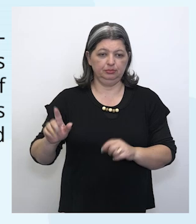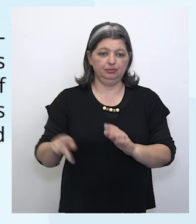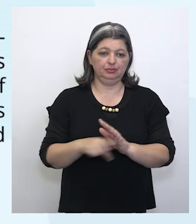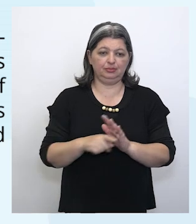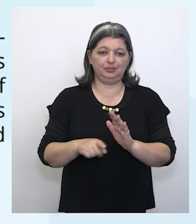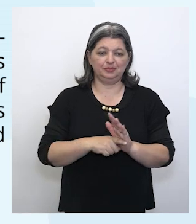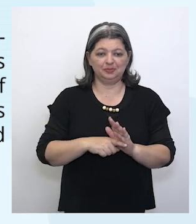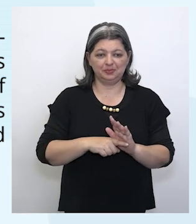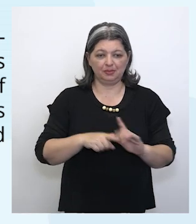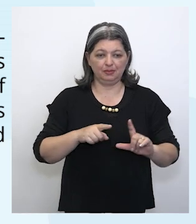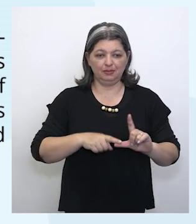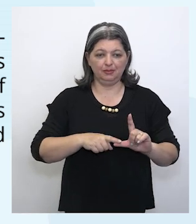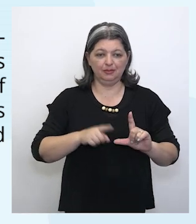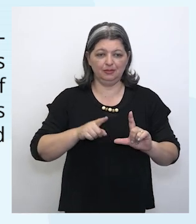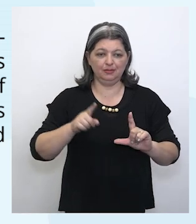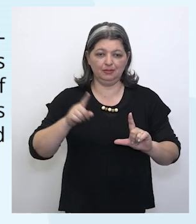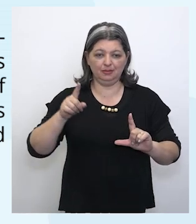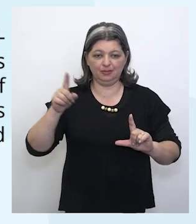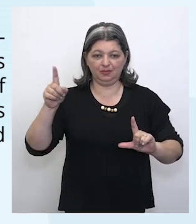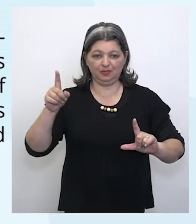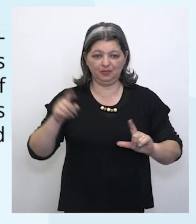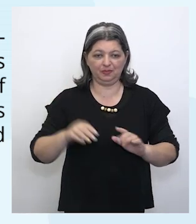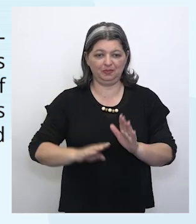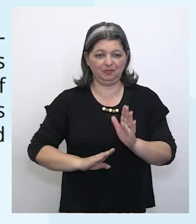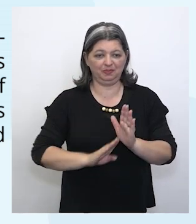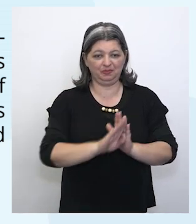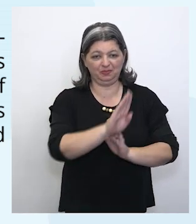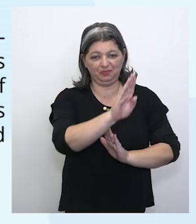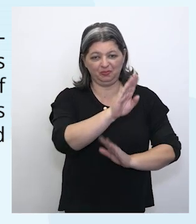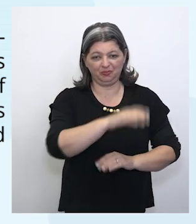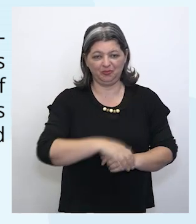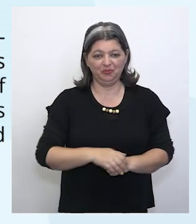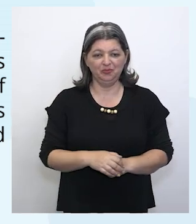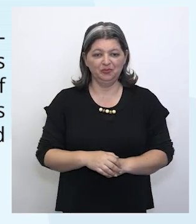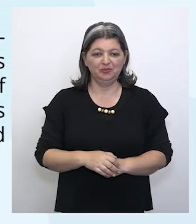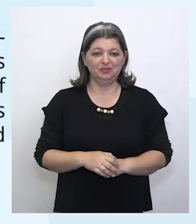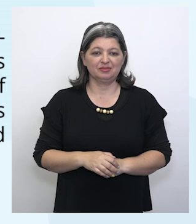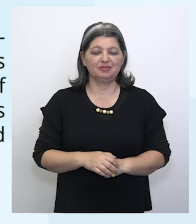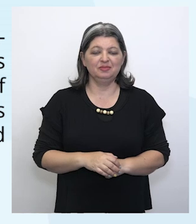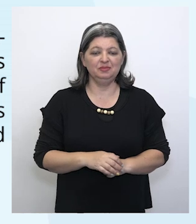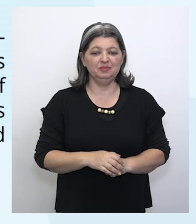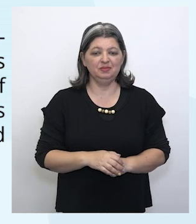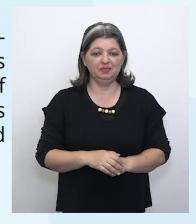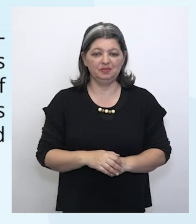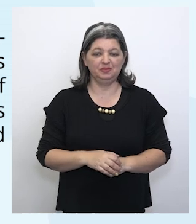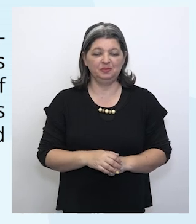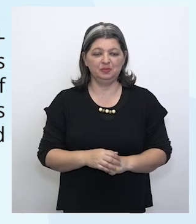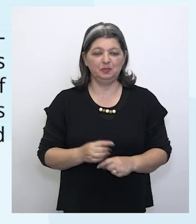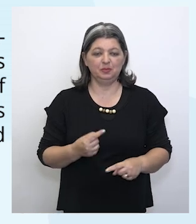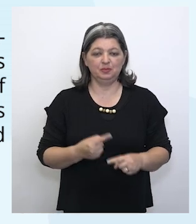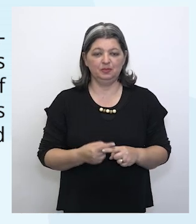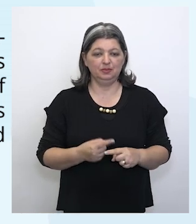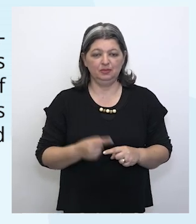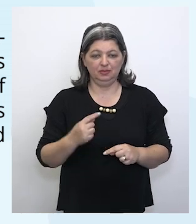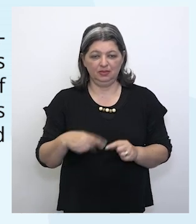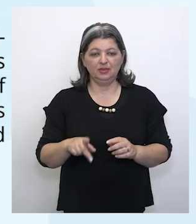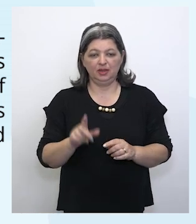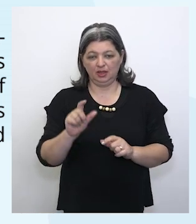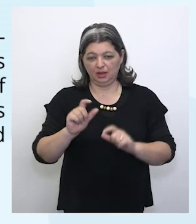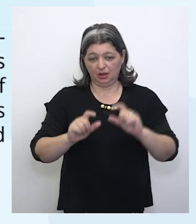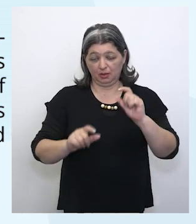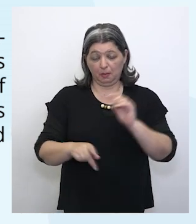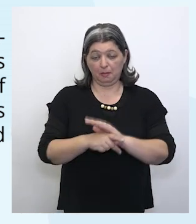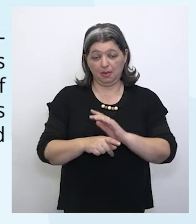aumentando. Resource use per person. Então, o uso de recurso por pessoa, increased. Está aqui o nosso verbo no